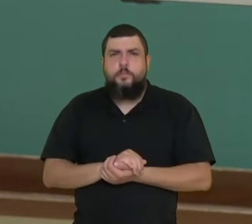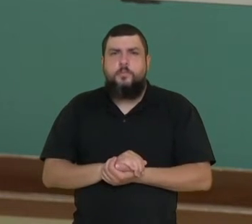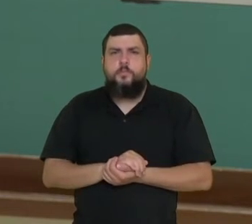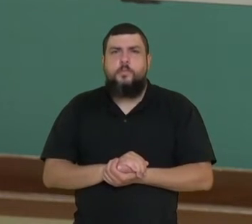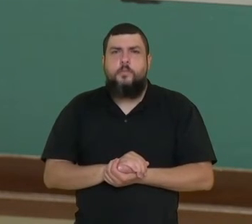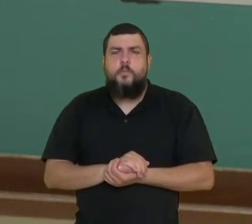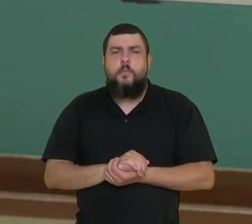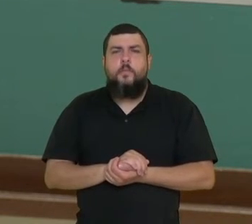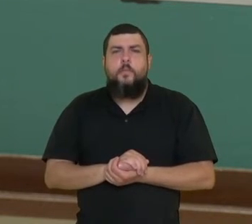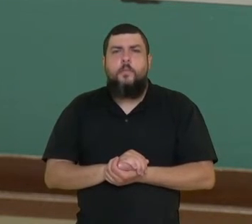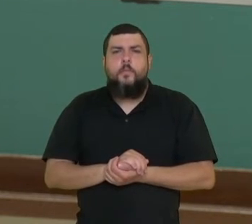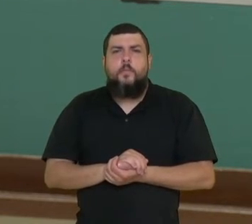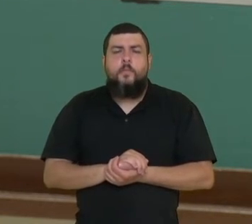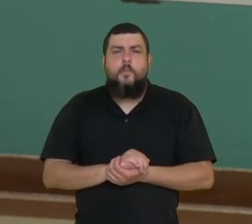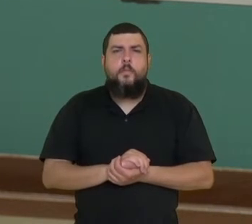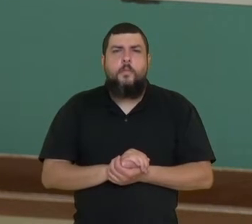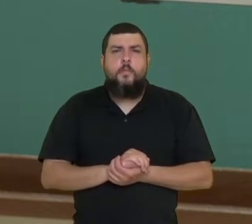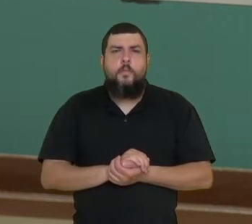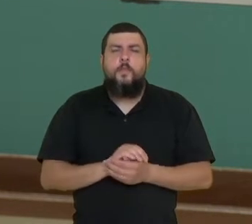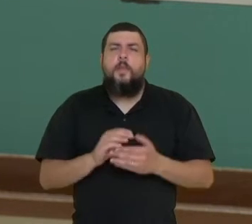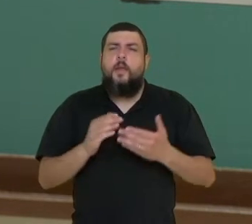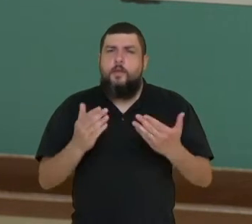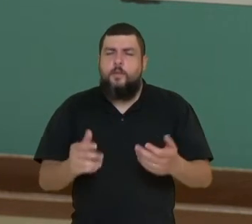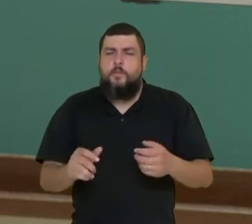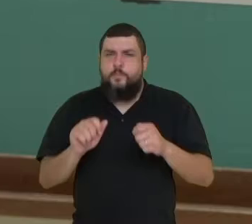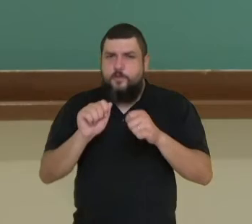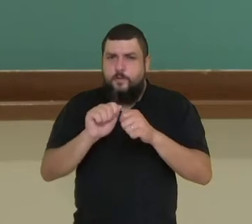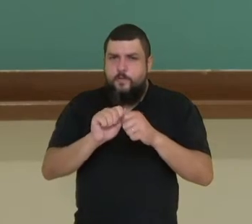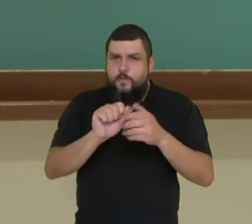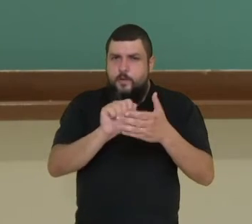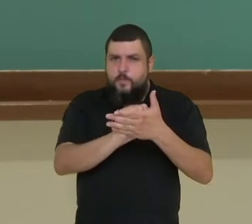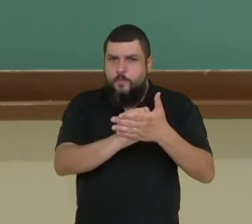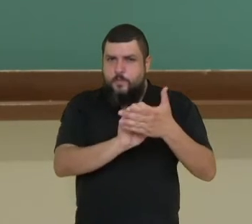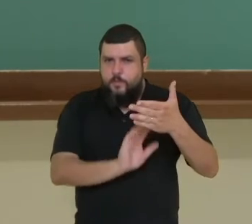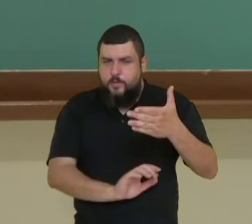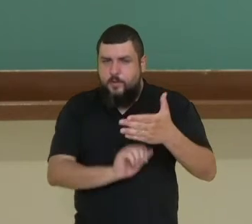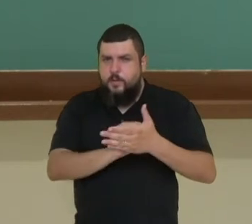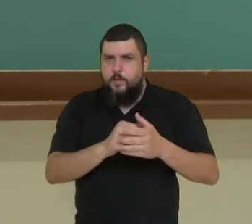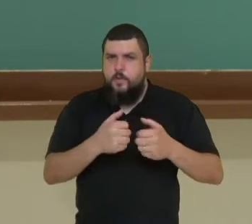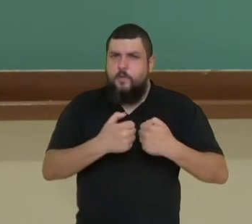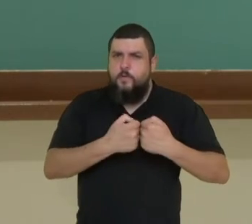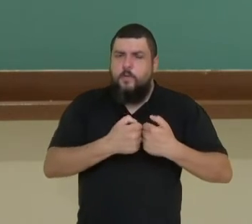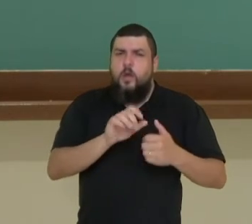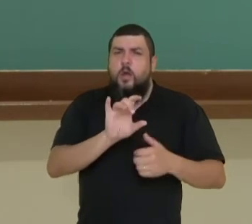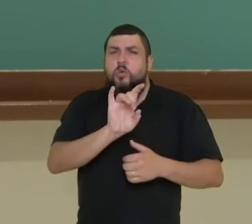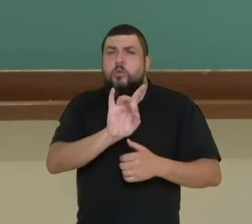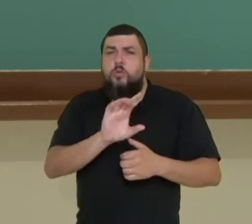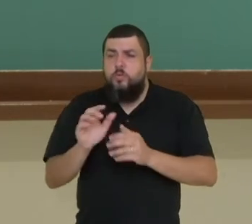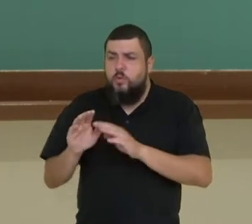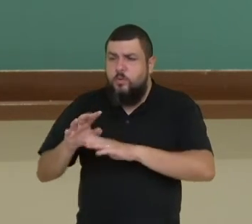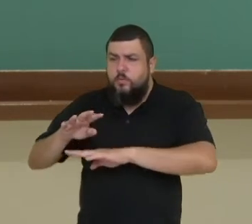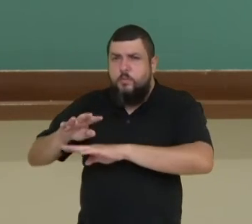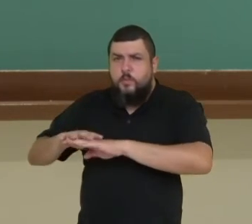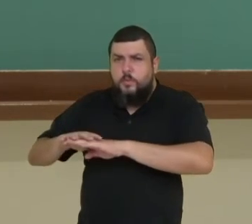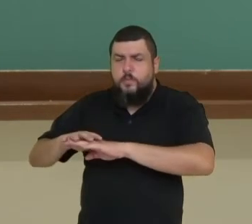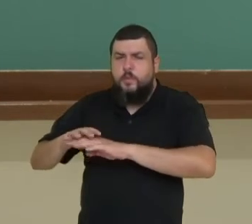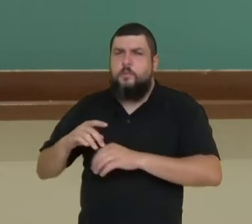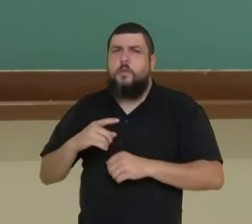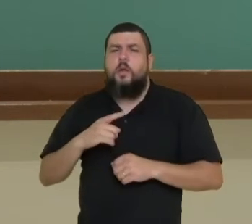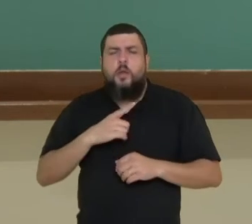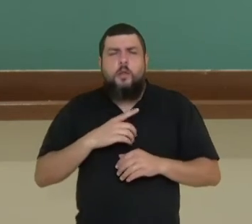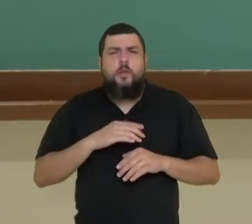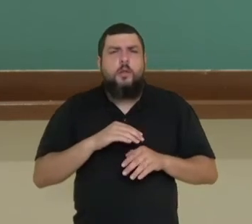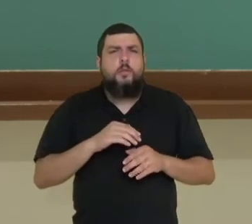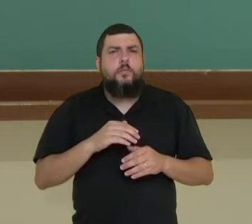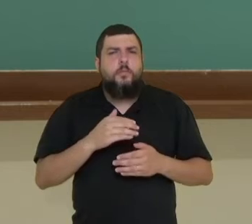né? Lembre-se que toda vez que você faz um exercício de física, não é só uma coisa de matemática. Você tem que lembrar que você tem alguns passos. O primeiro